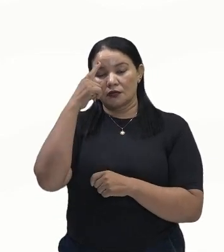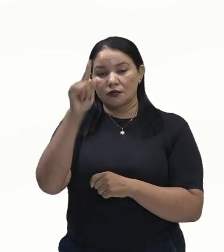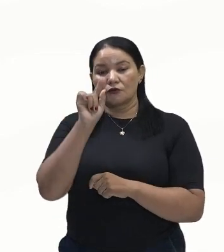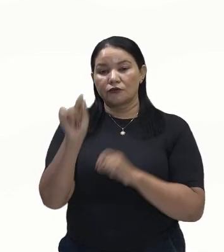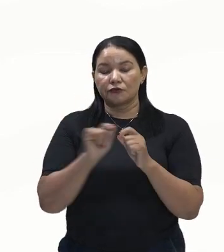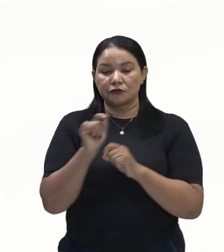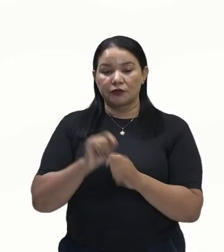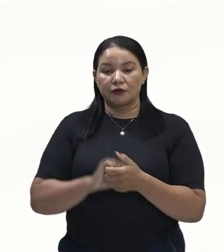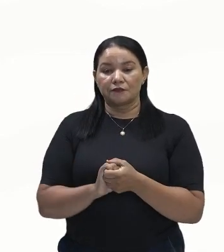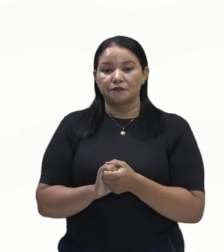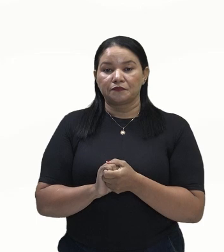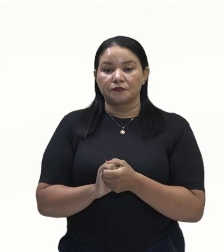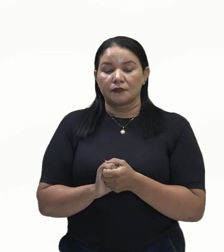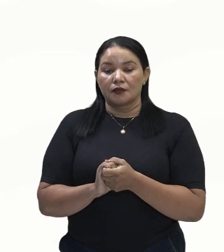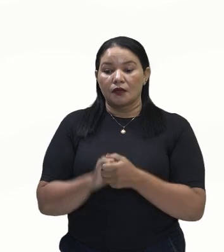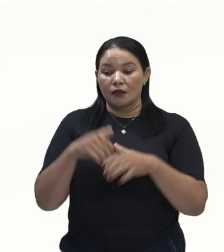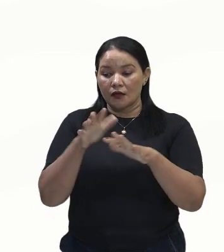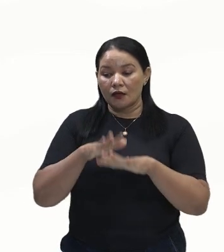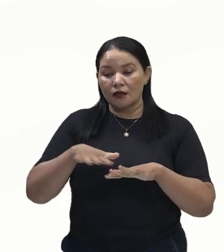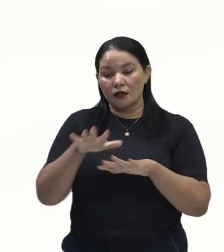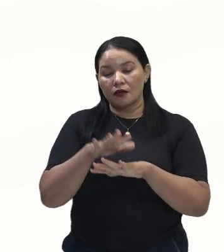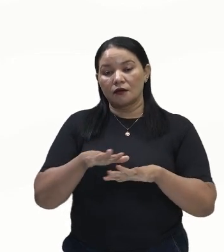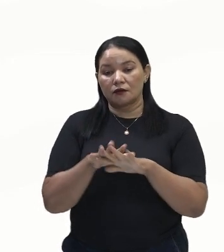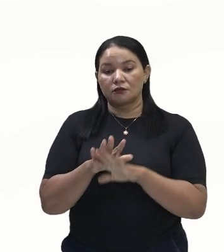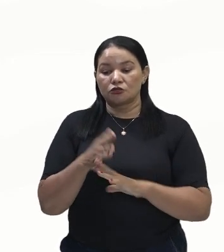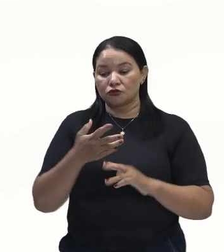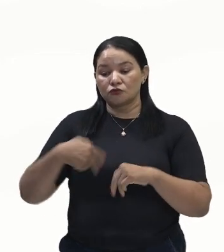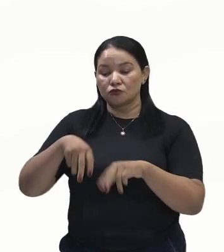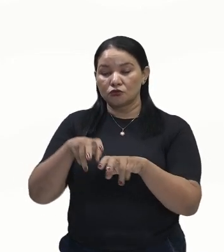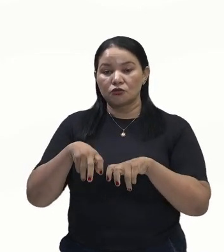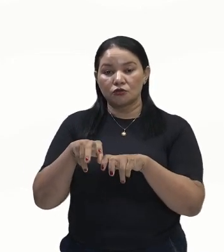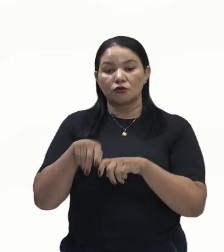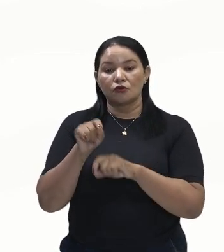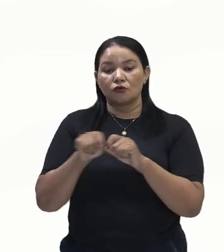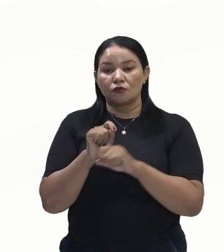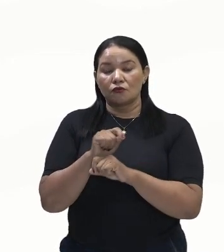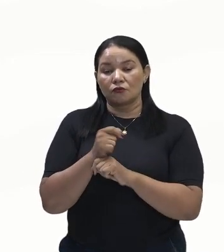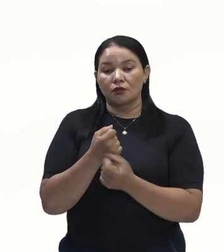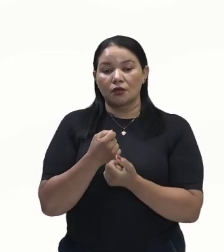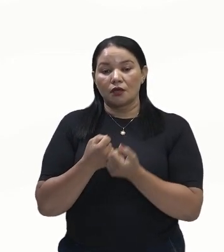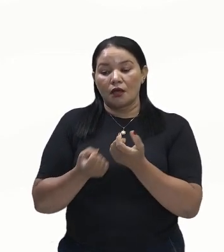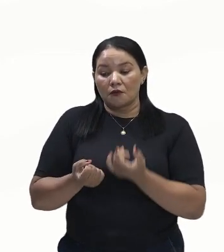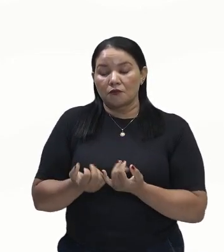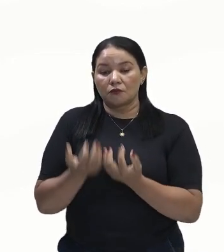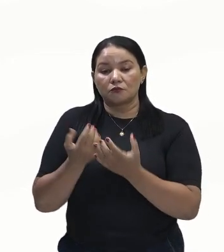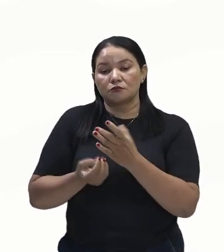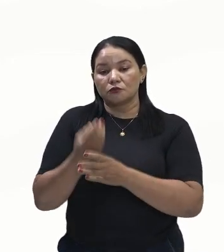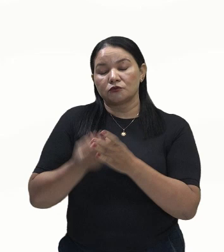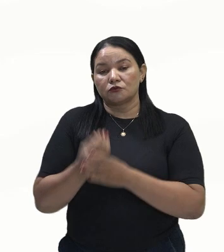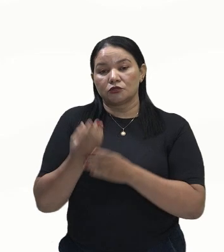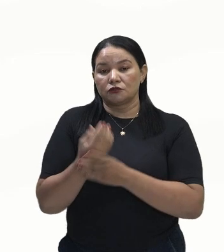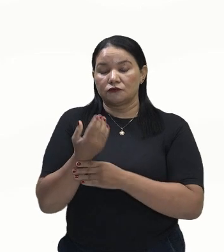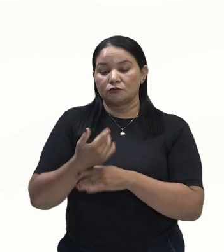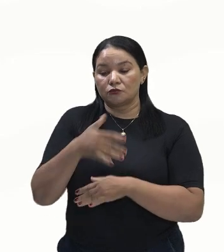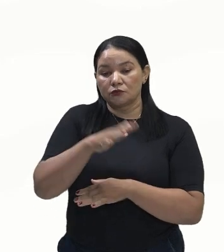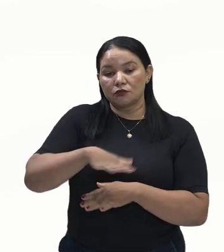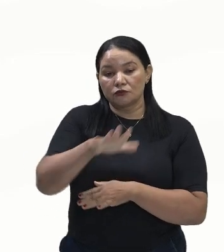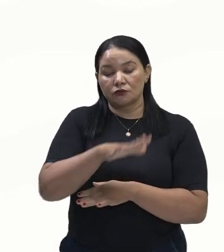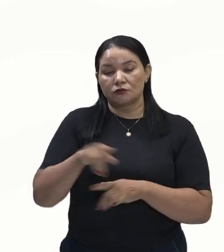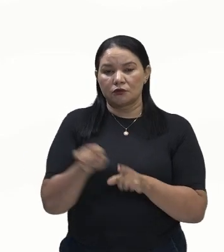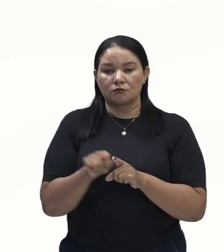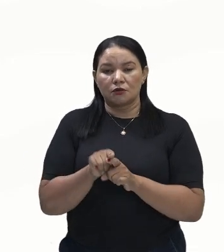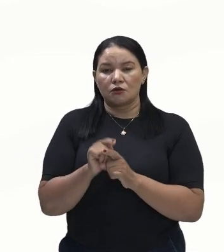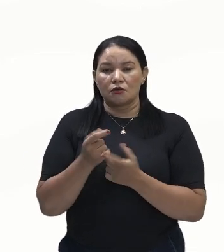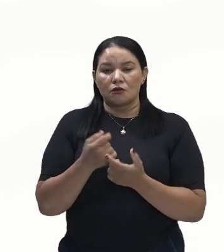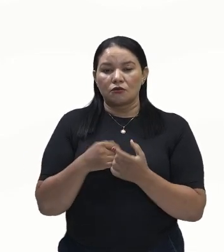justamente fazer com que aquelas áreas interioranas se tornem ali produtivas para o território. E num